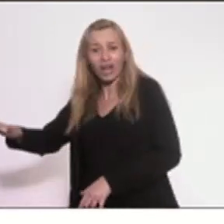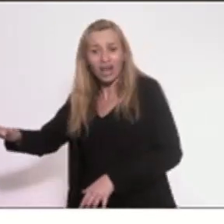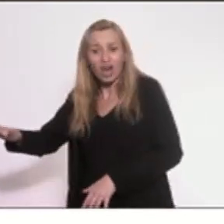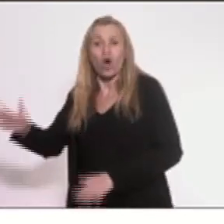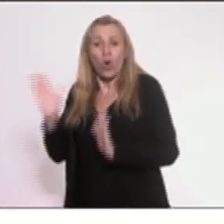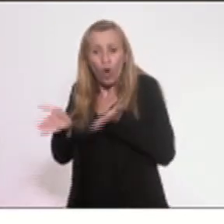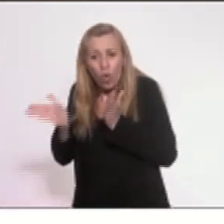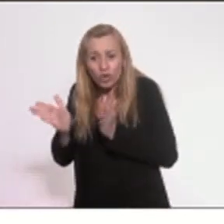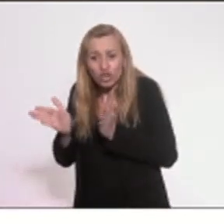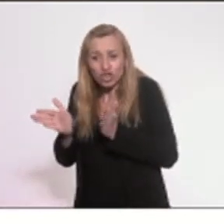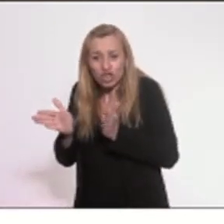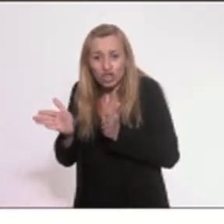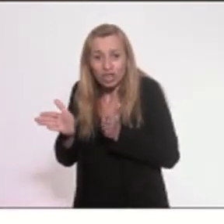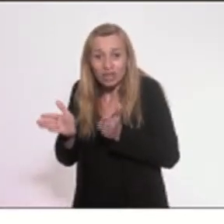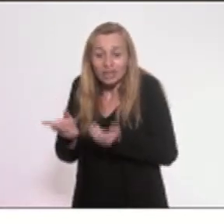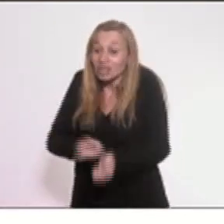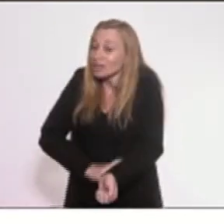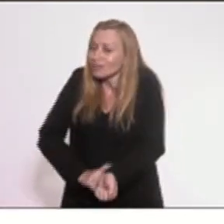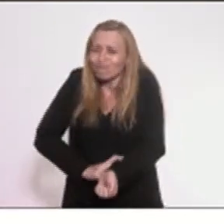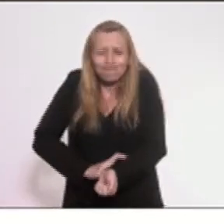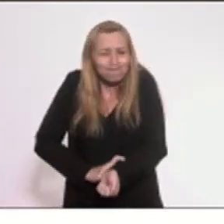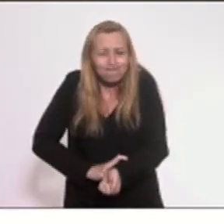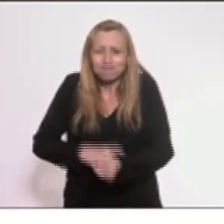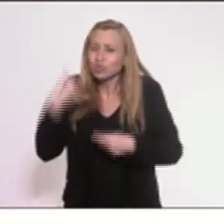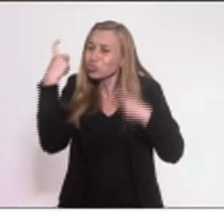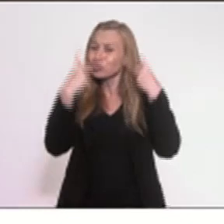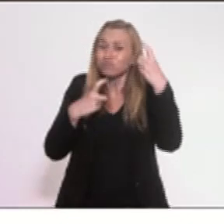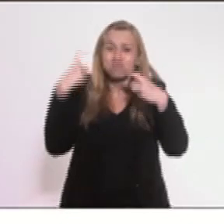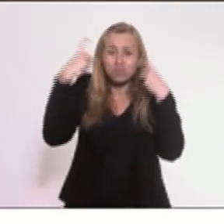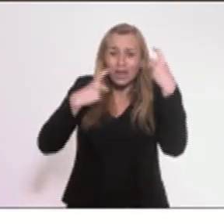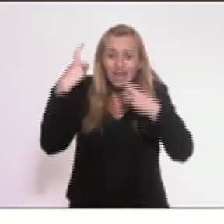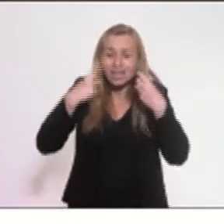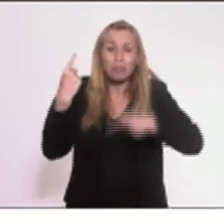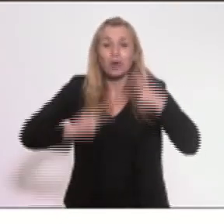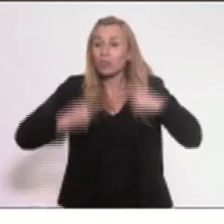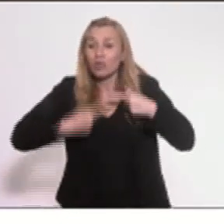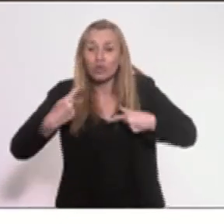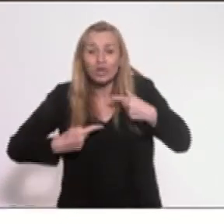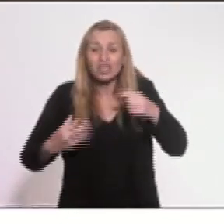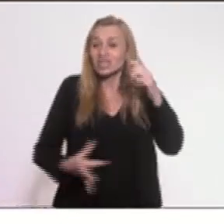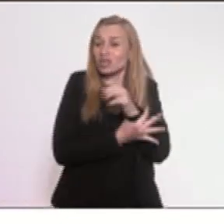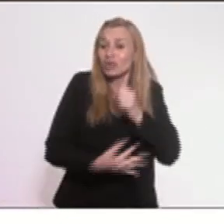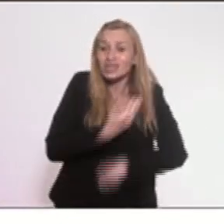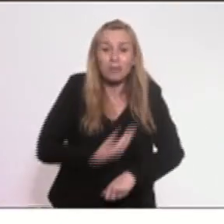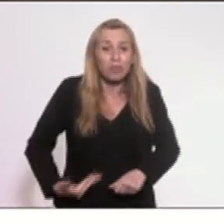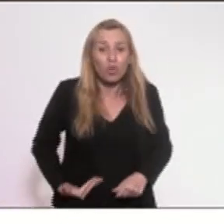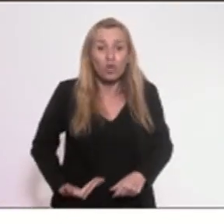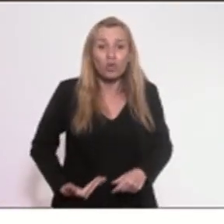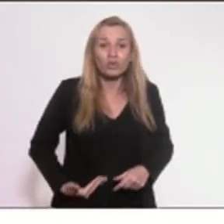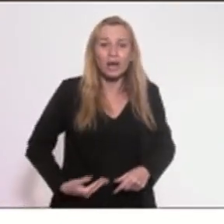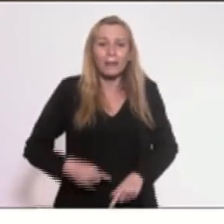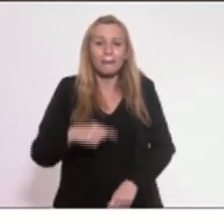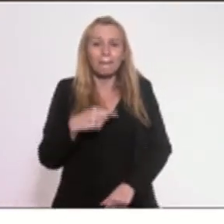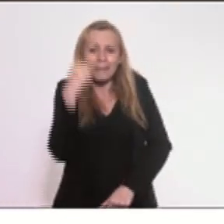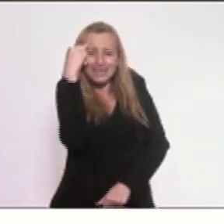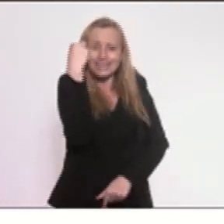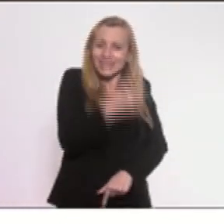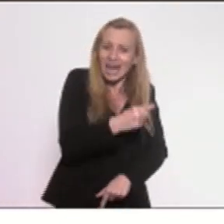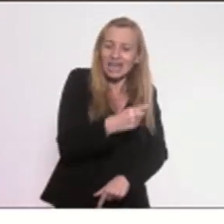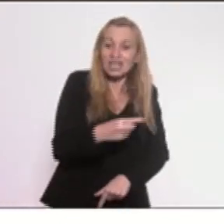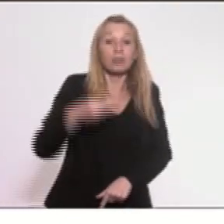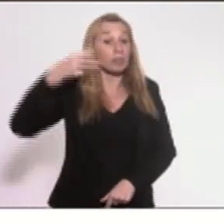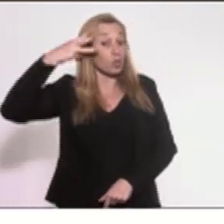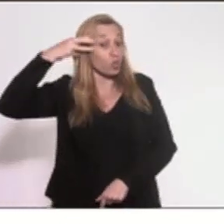hoje, estão aterrorizadas pela política de insegurança pública comandada